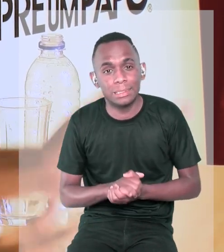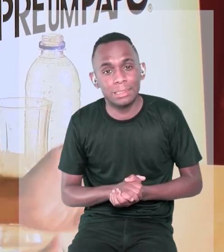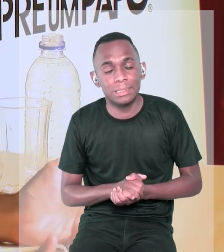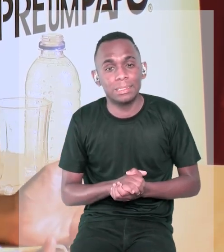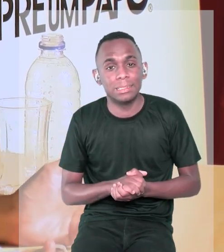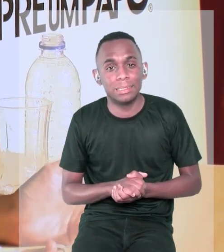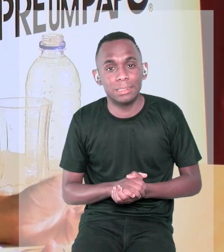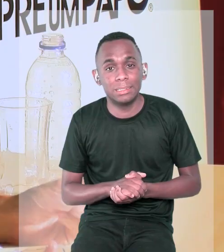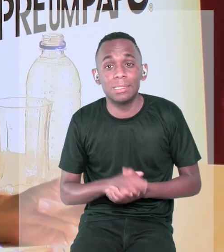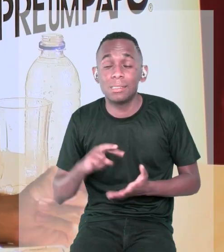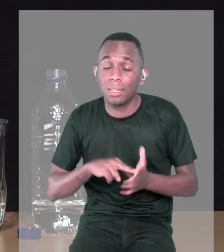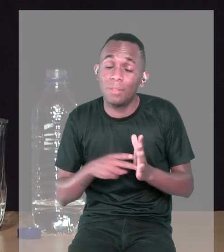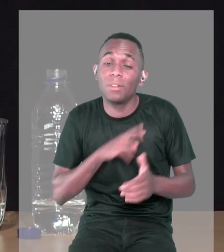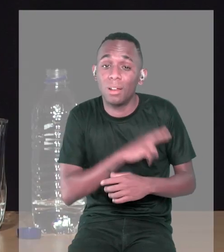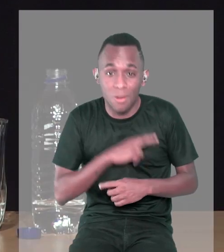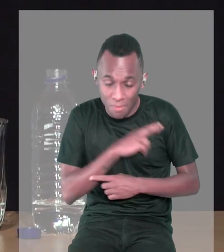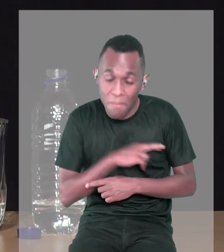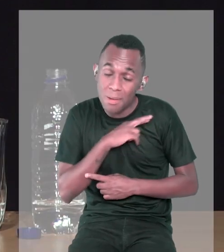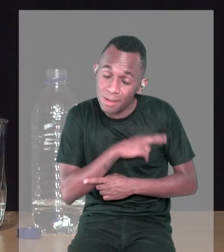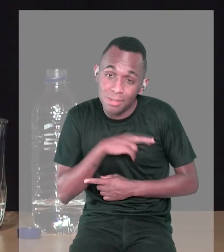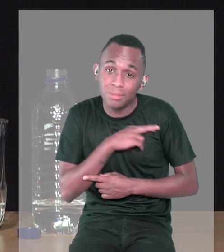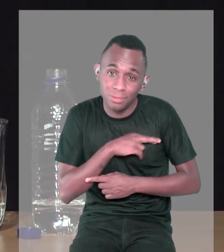o círculo que o Paul Preciado faz